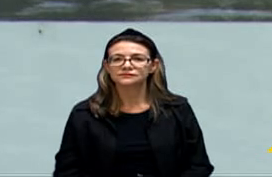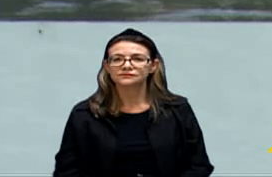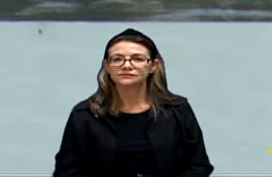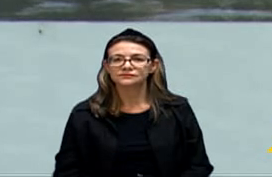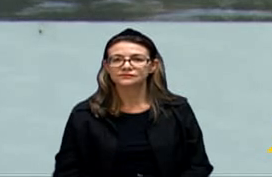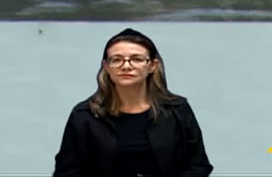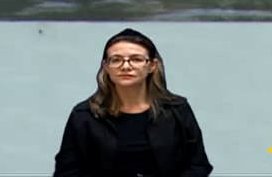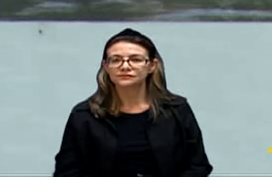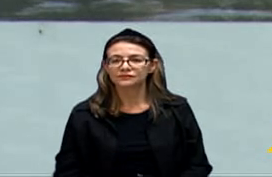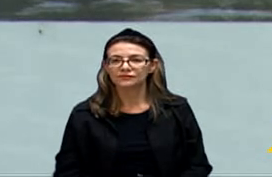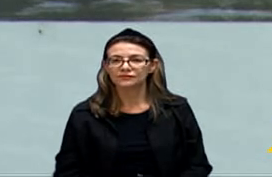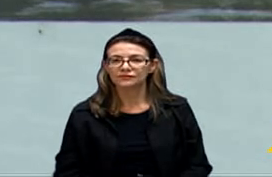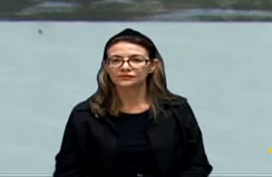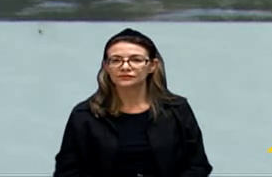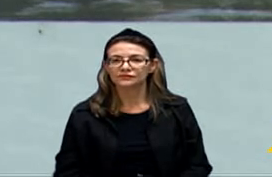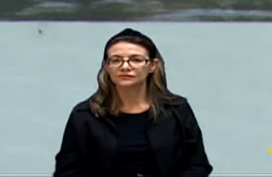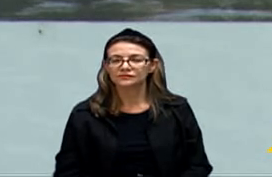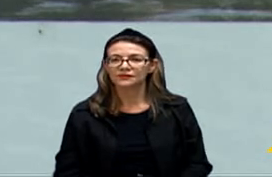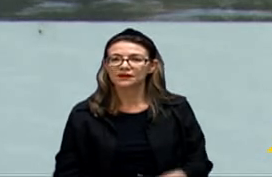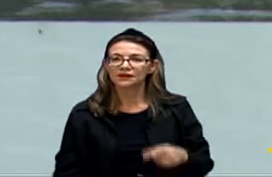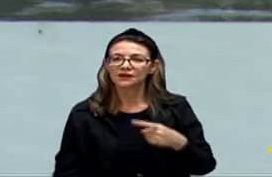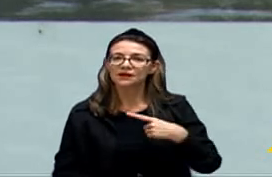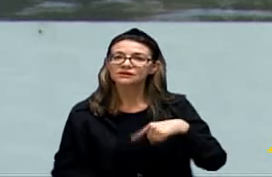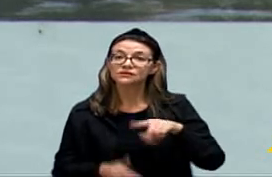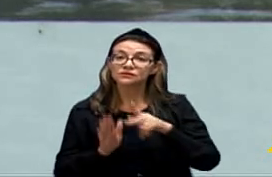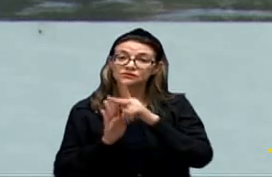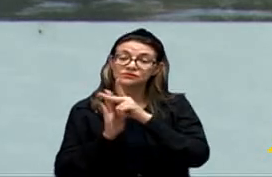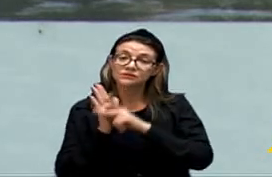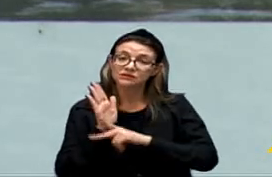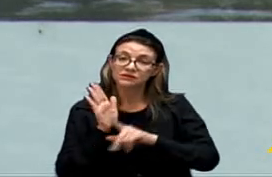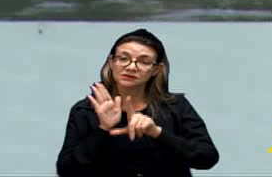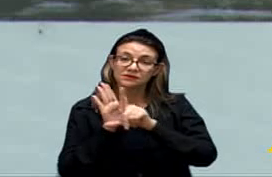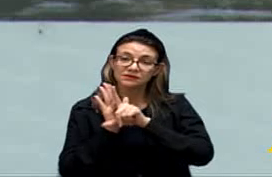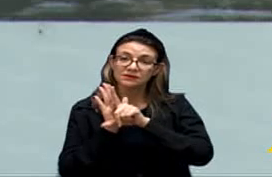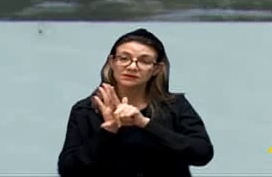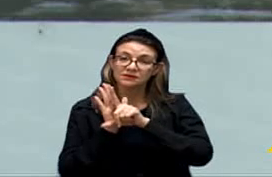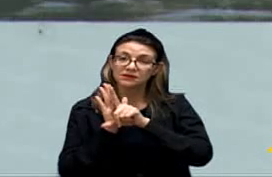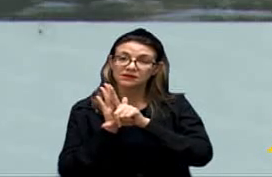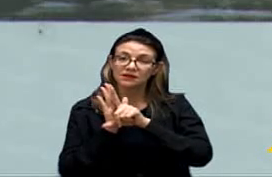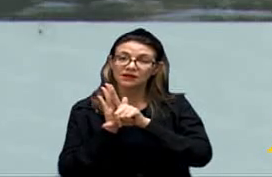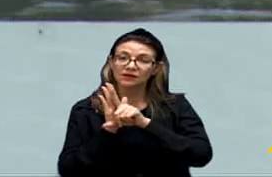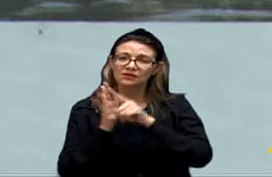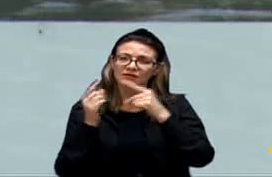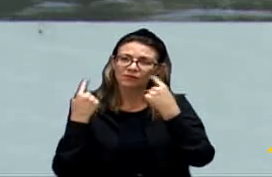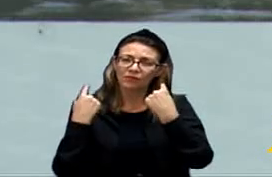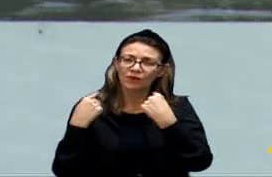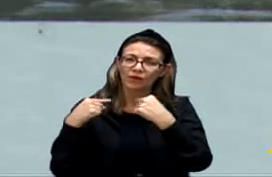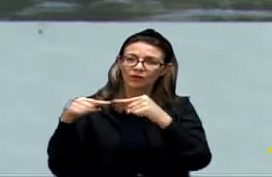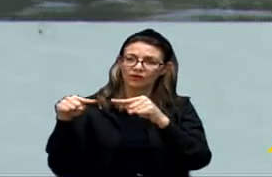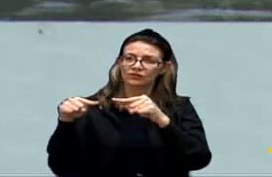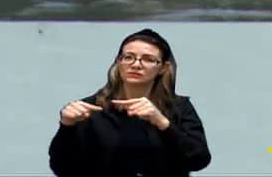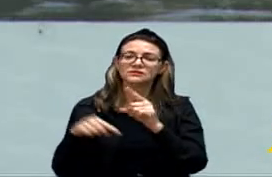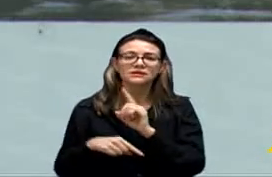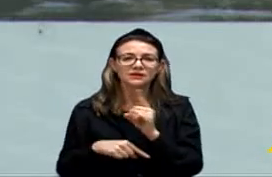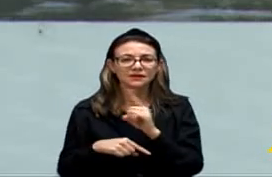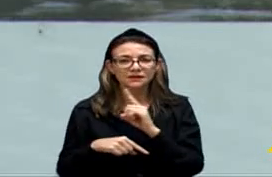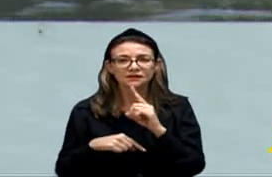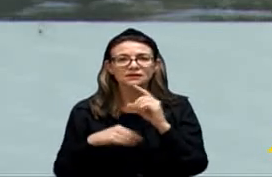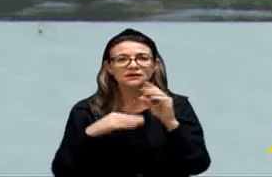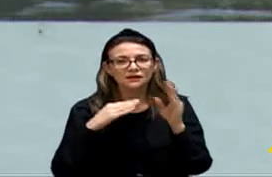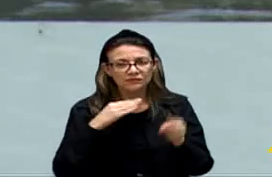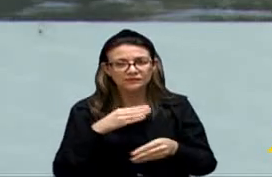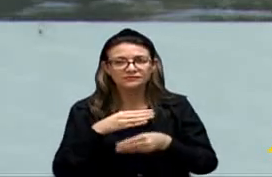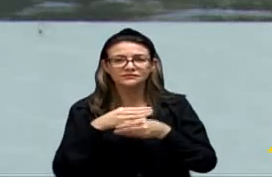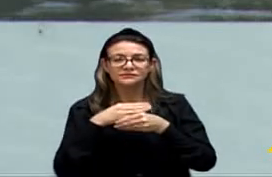eh porém o nosso projeto de lei ele não ele não confronta com ele complementa dentro do